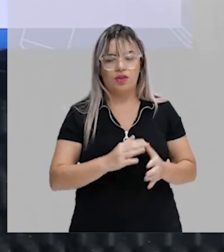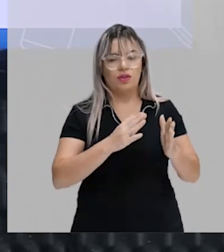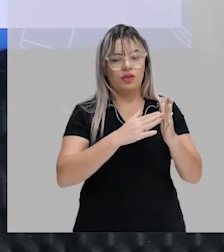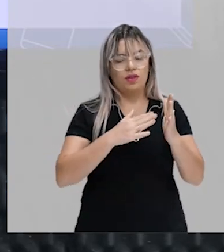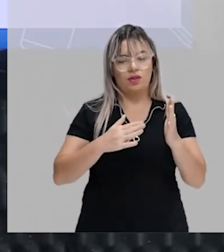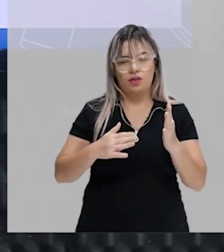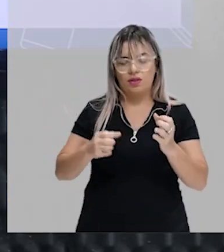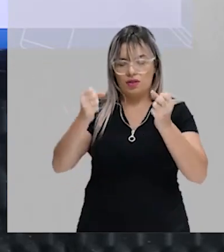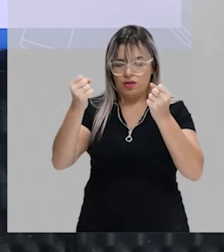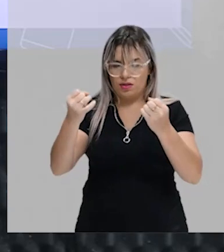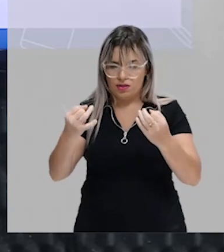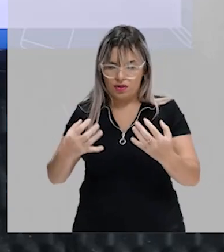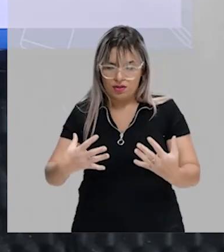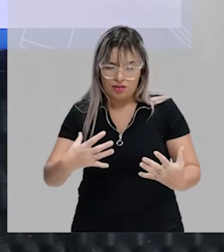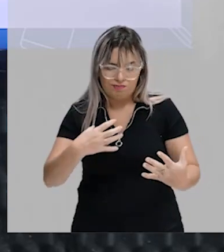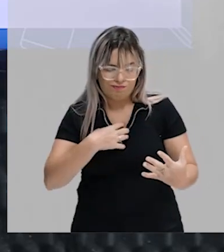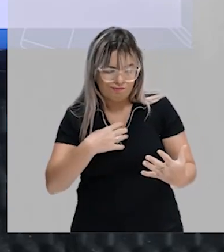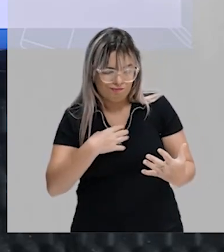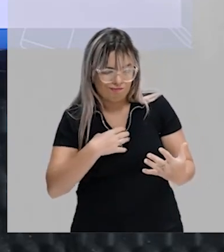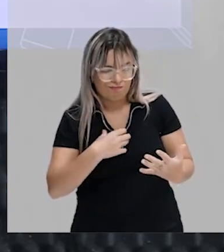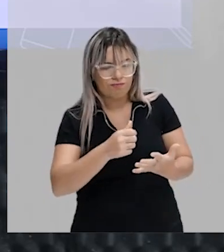estética de explicar aquilo que ele sente.